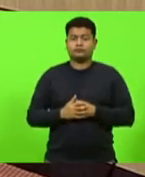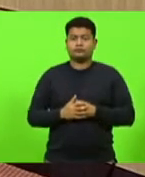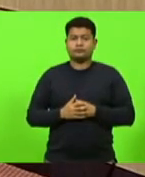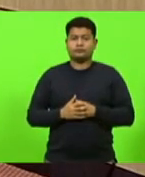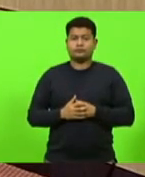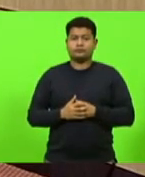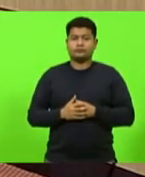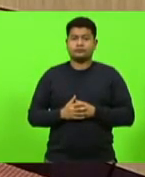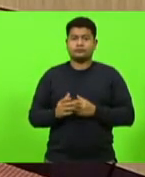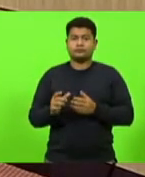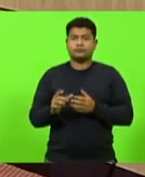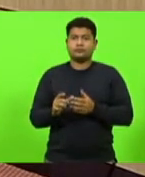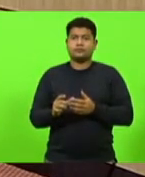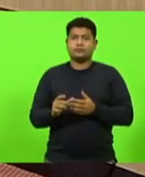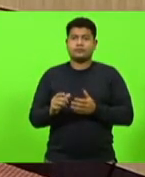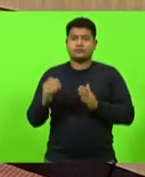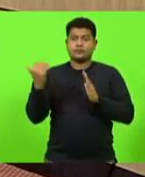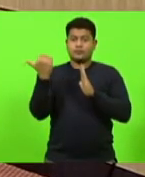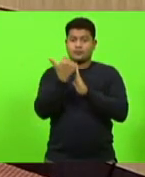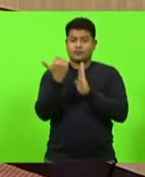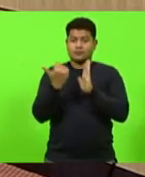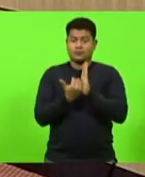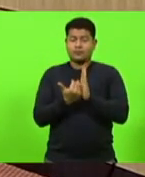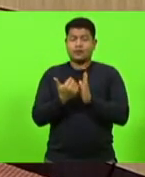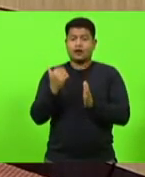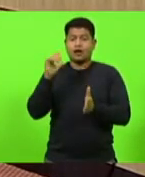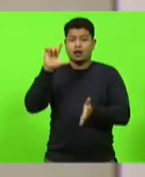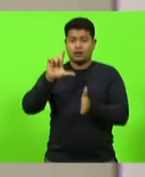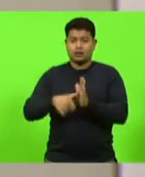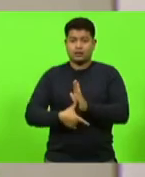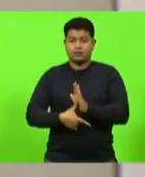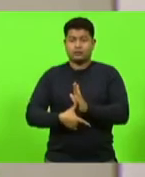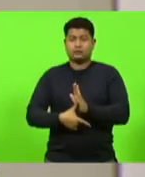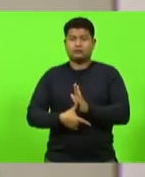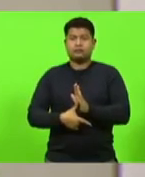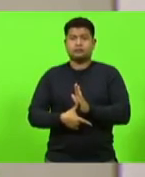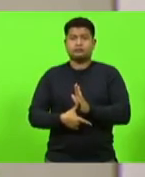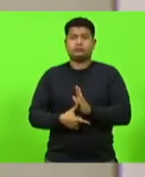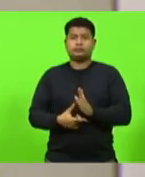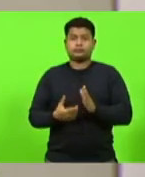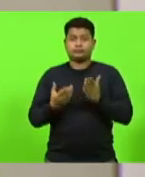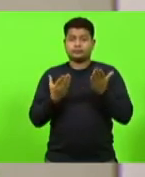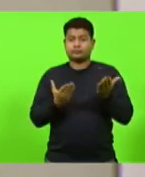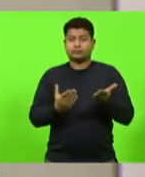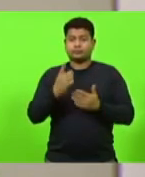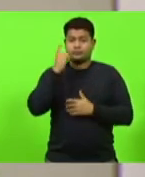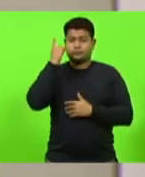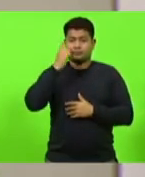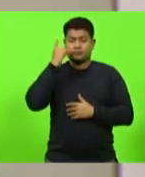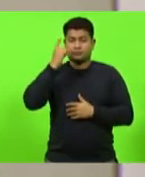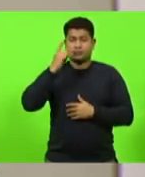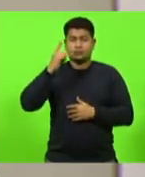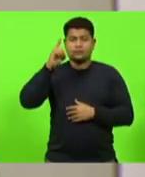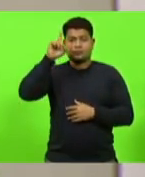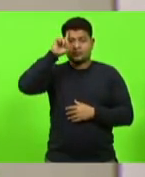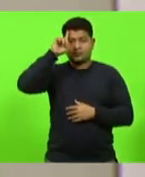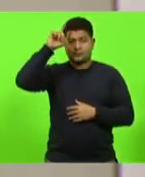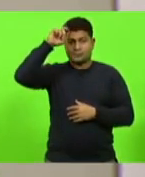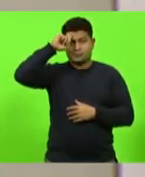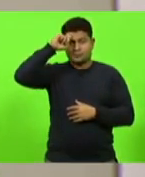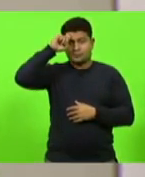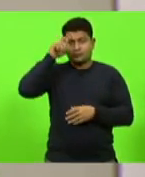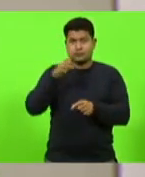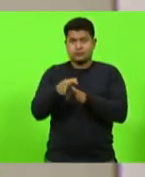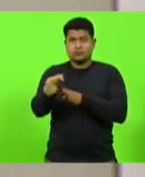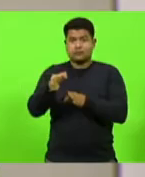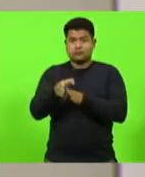inscrição do José Milton Schaefer, depois, na sequência, Vossa Excelência, deputado Marcos Vieira, para encaminhamento de voto, Vossa Excelência já fez discussão